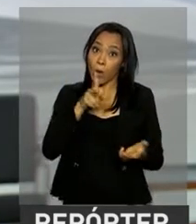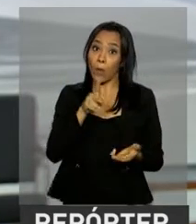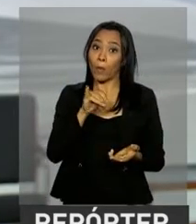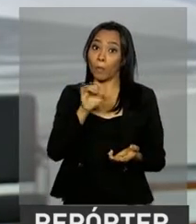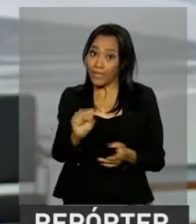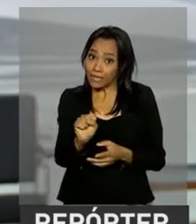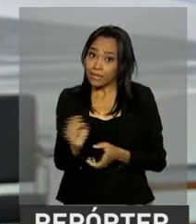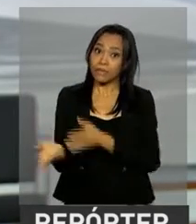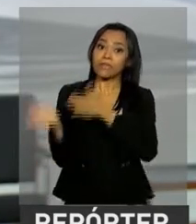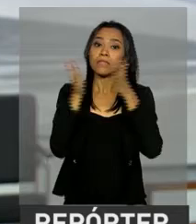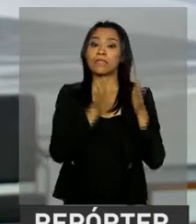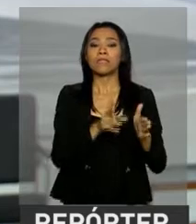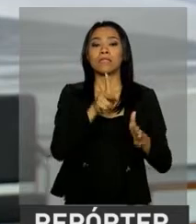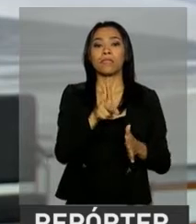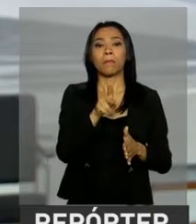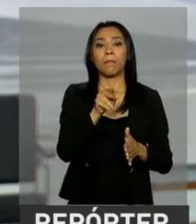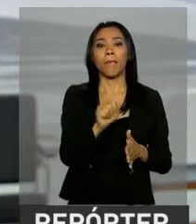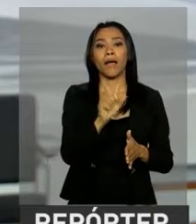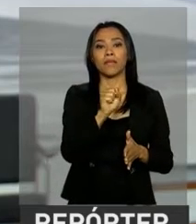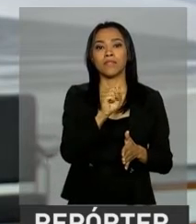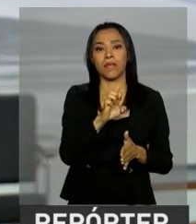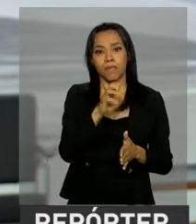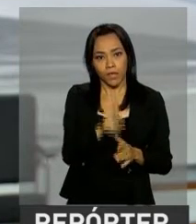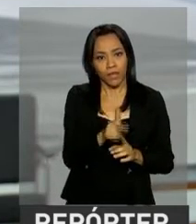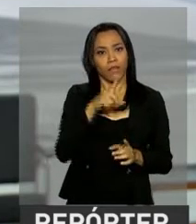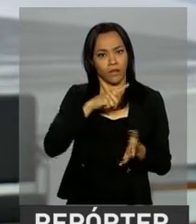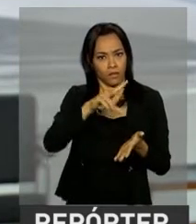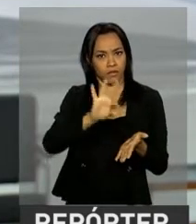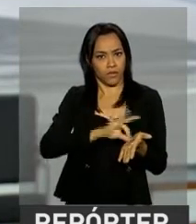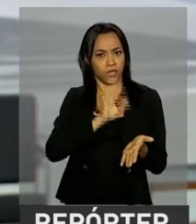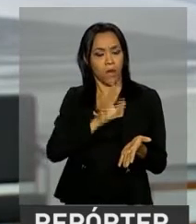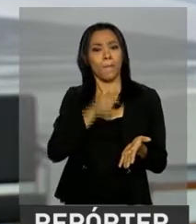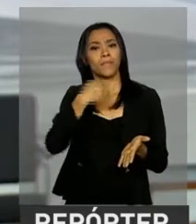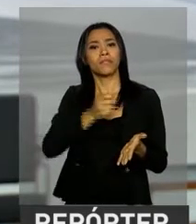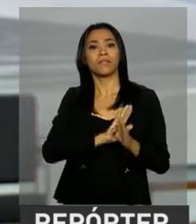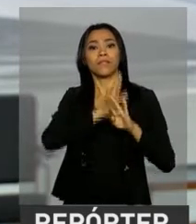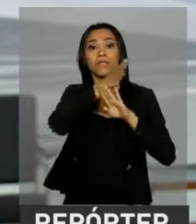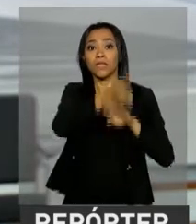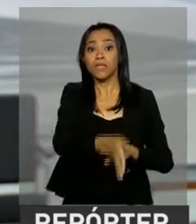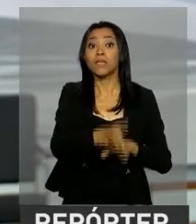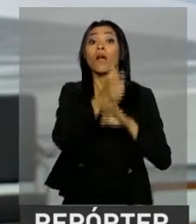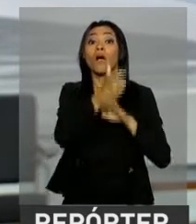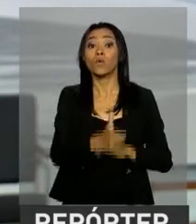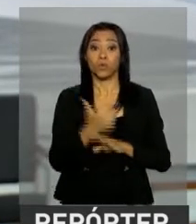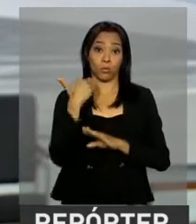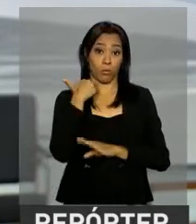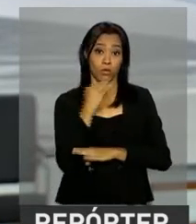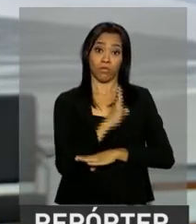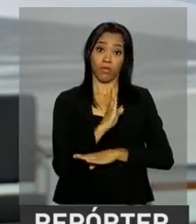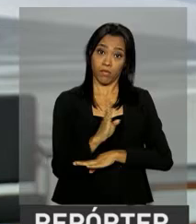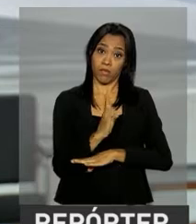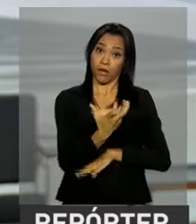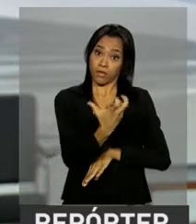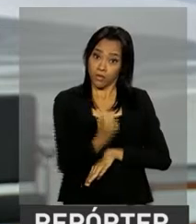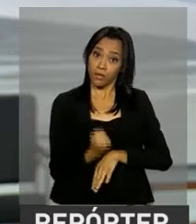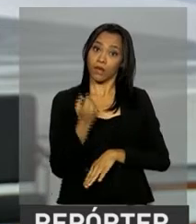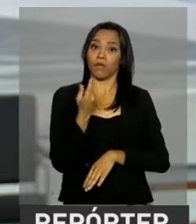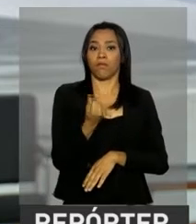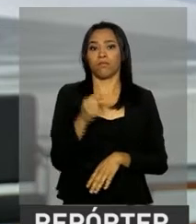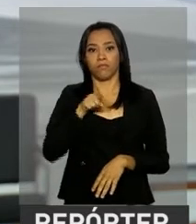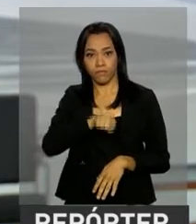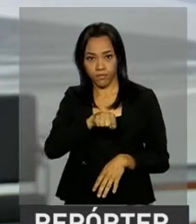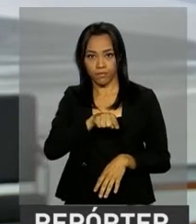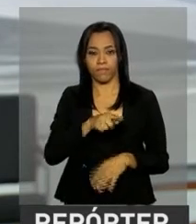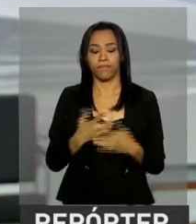já no caso do pasep quem tem inscrição no pasep deve comparecer a uma agência do banco do brasil para realizar esses